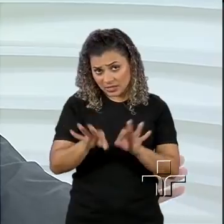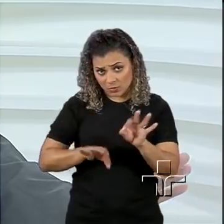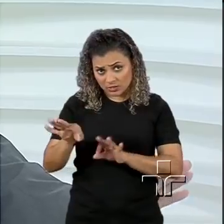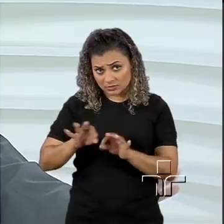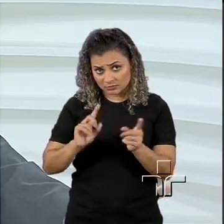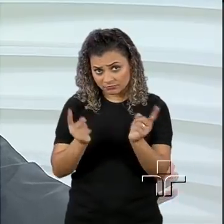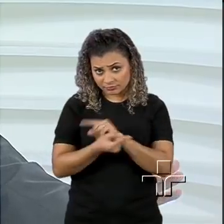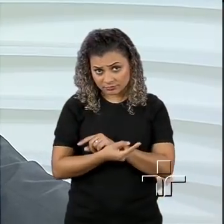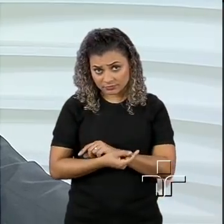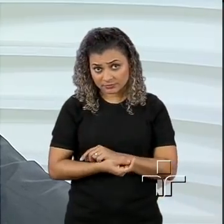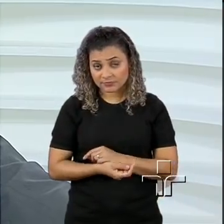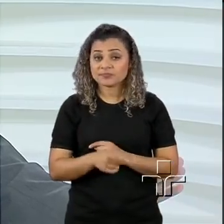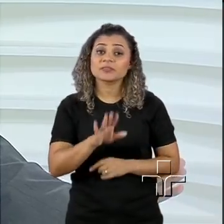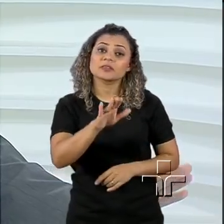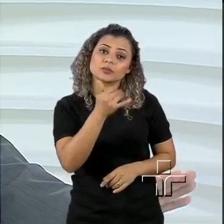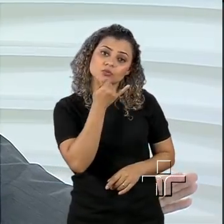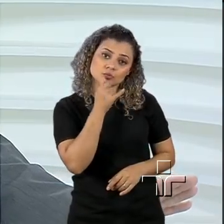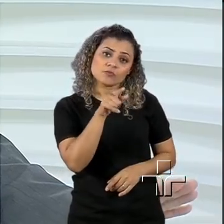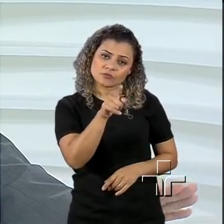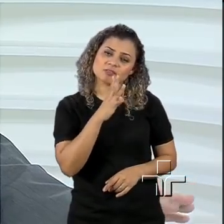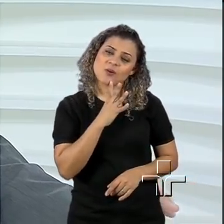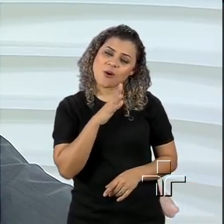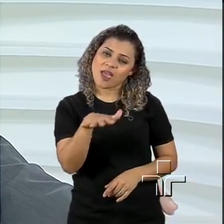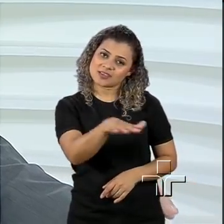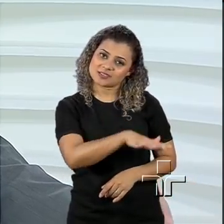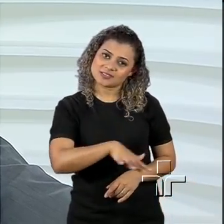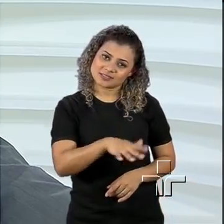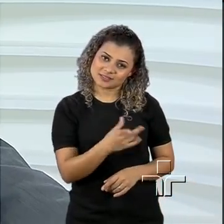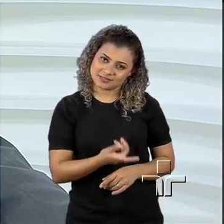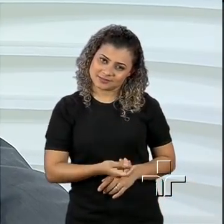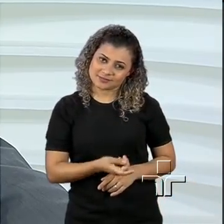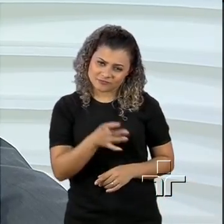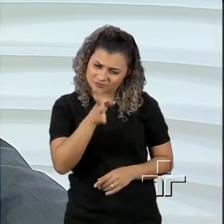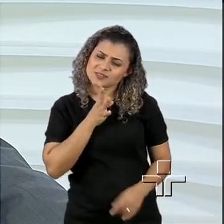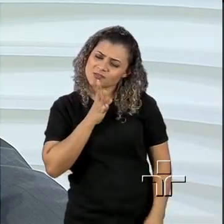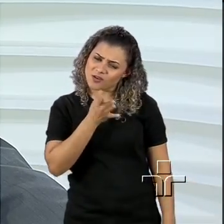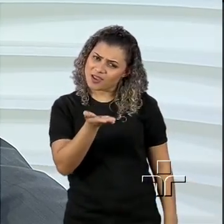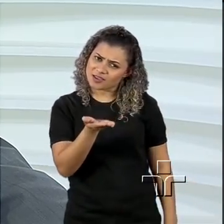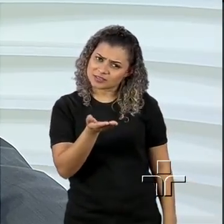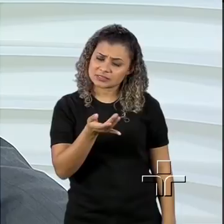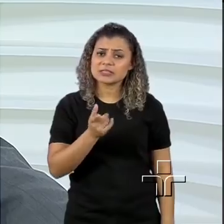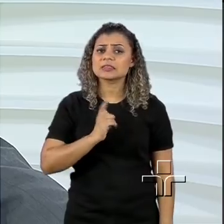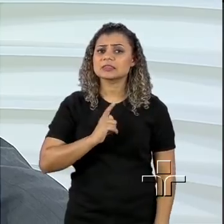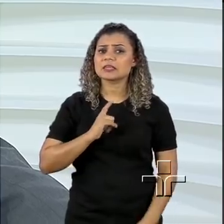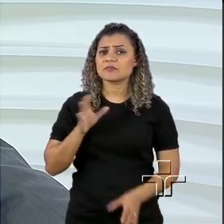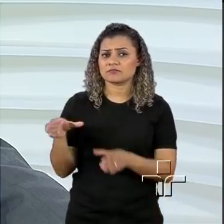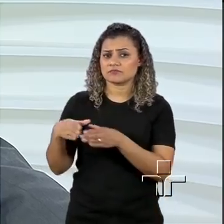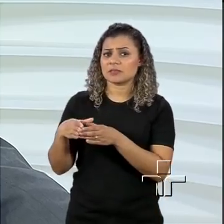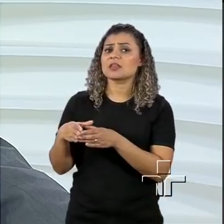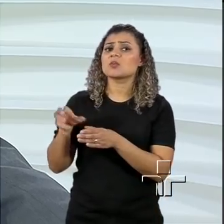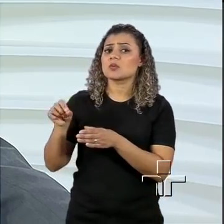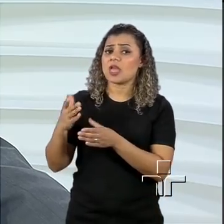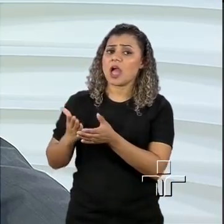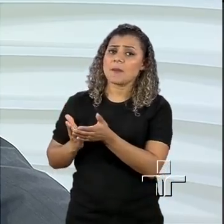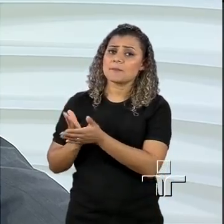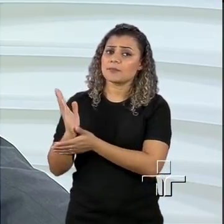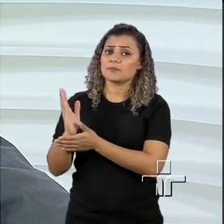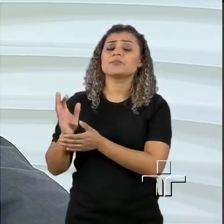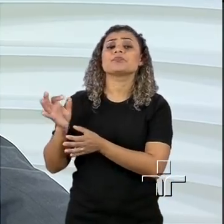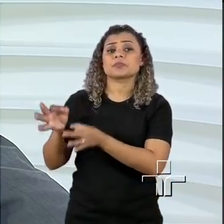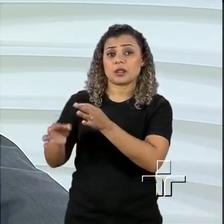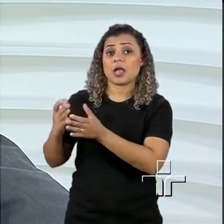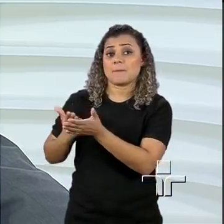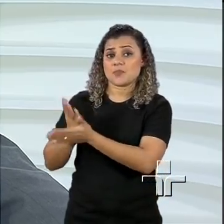você conhece bem a região e sabe. O Tribunal de Contas aprovou as minhas contas, 2015.